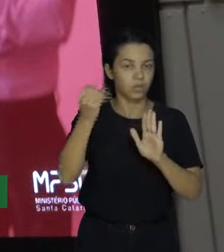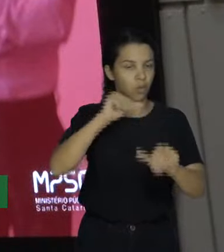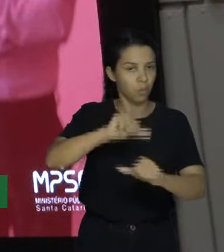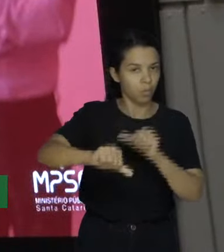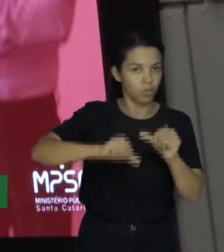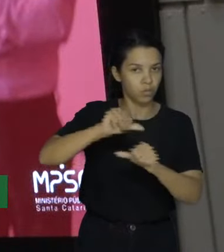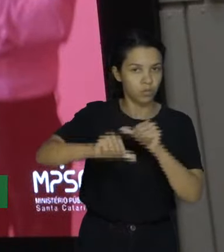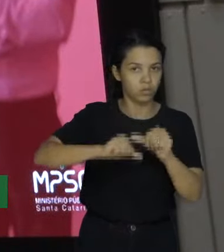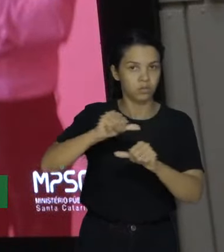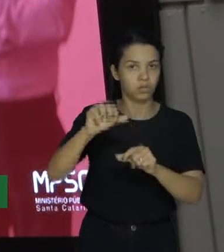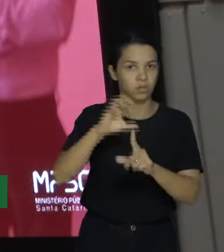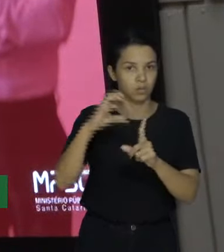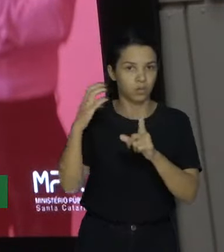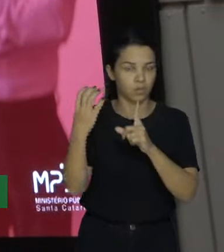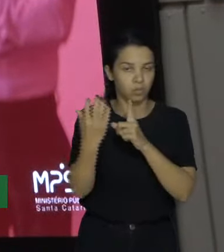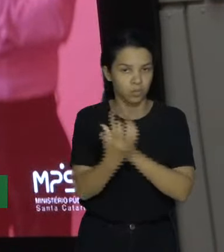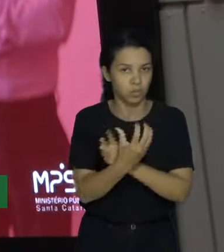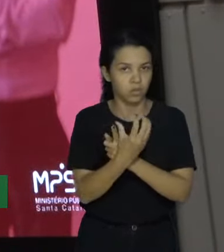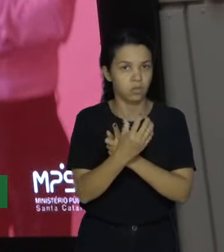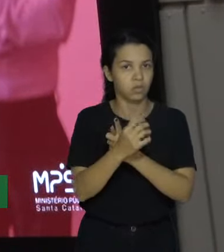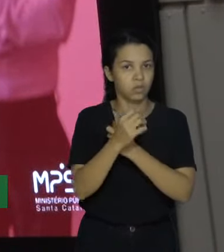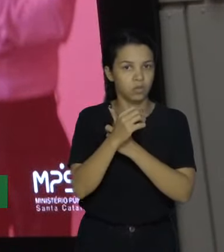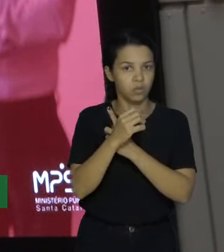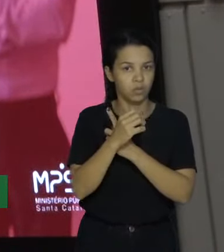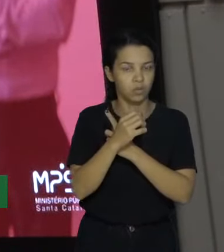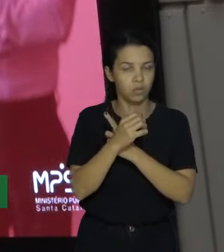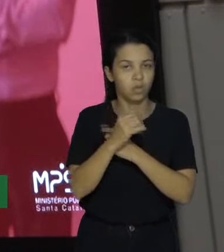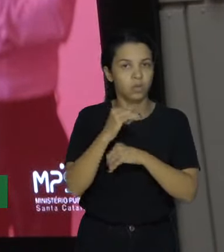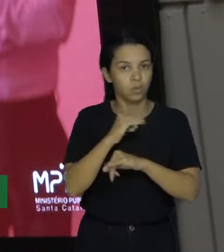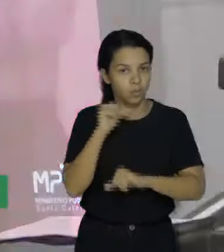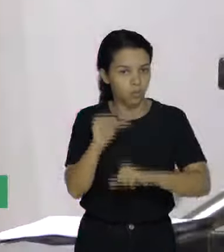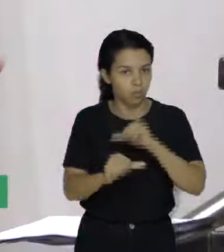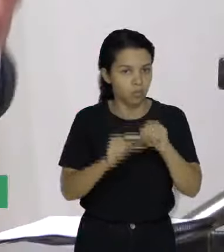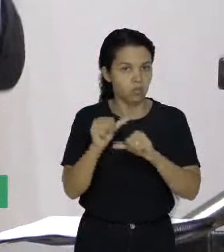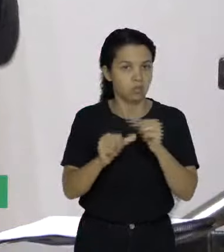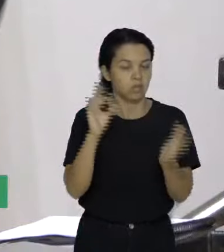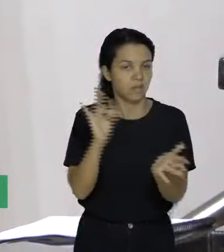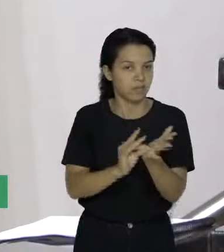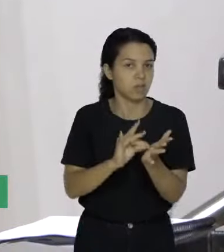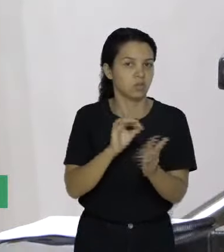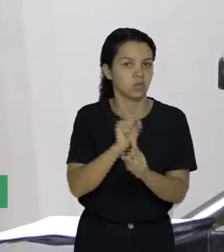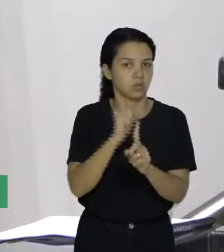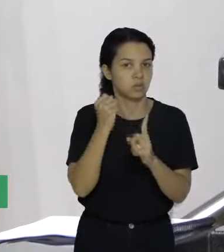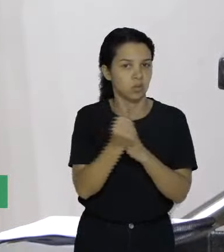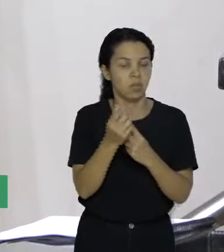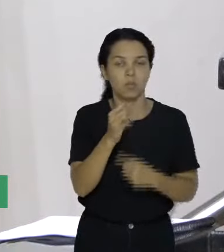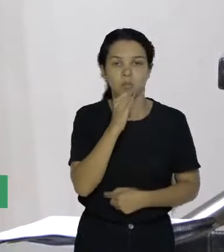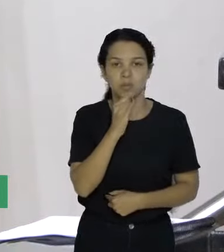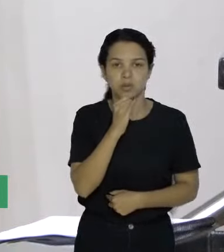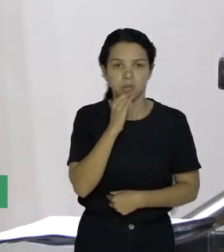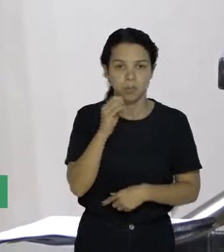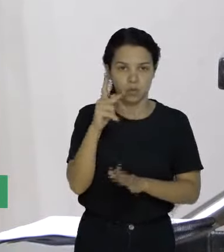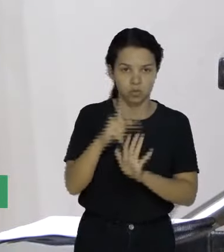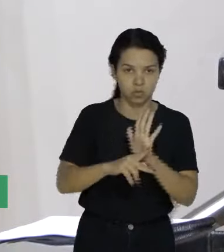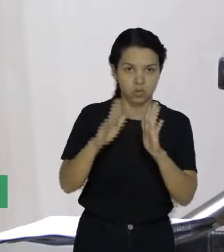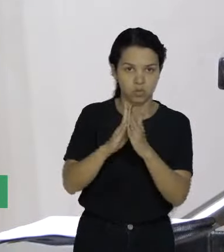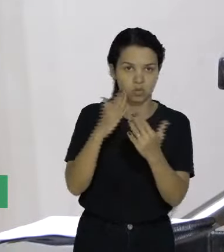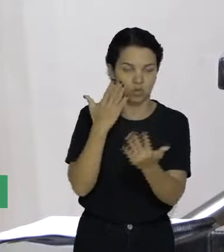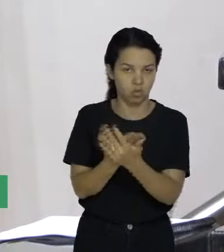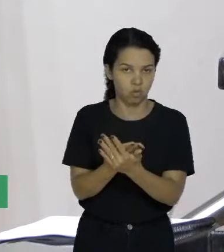da nossa comunidade de modificação da realidade social por exemplo o projeto da escola restaurativa